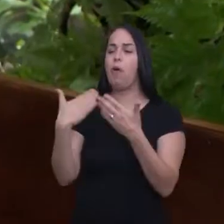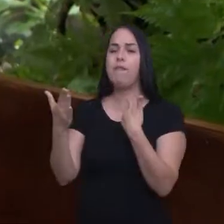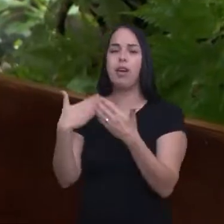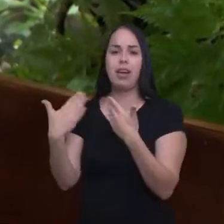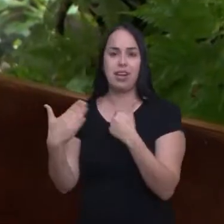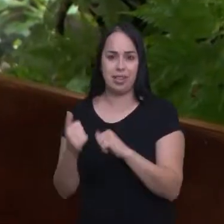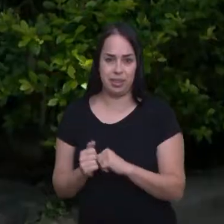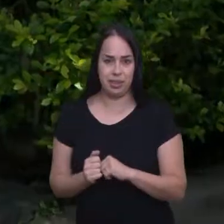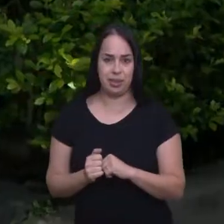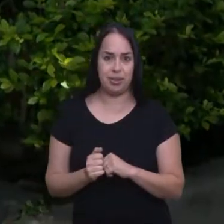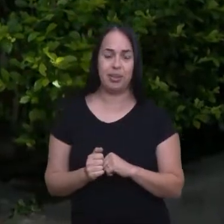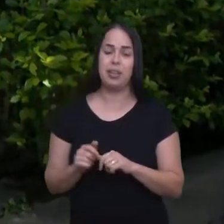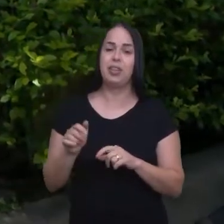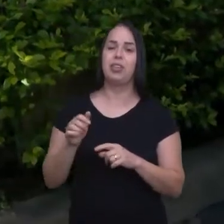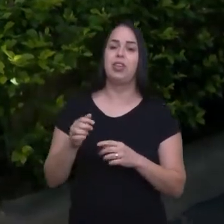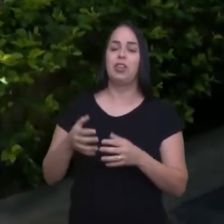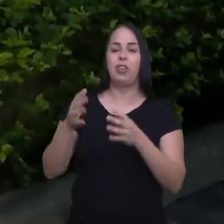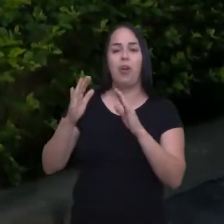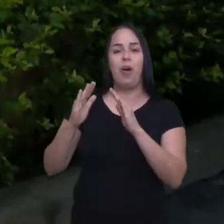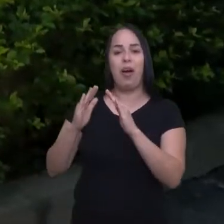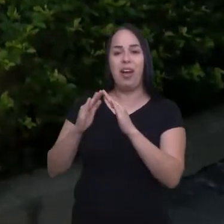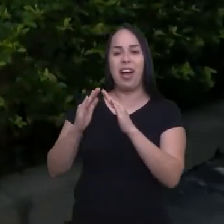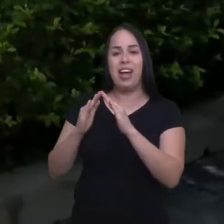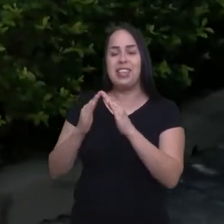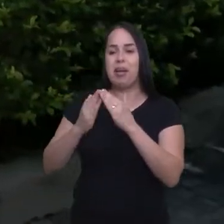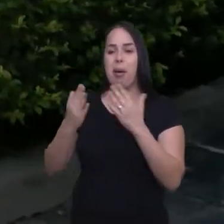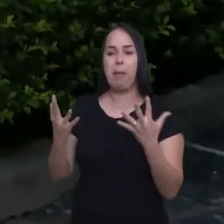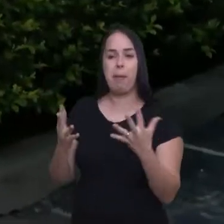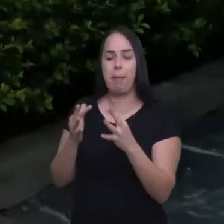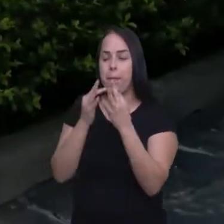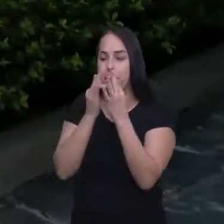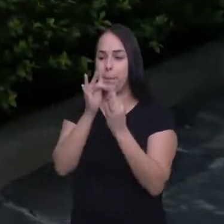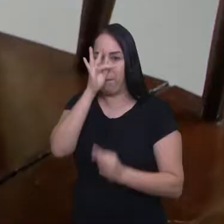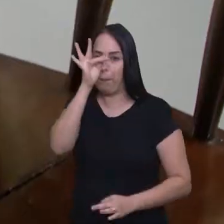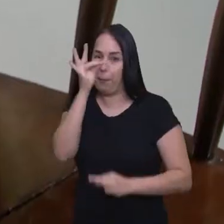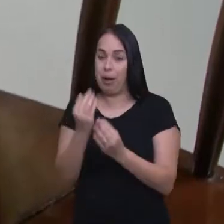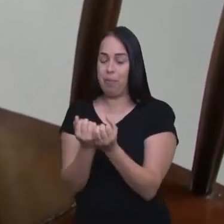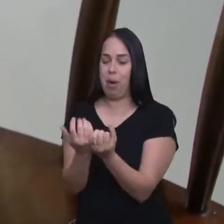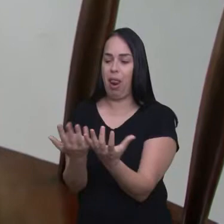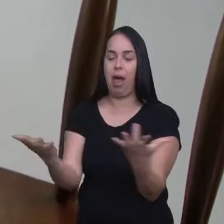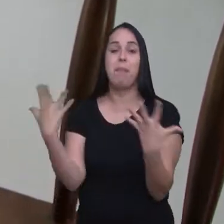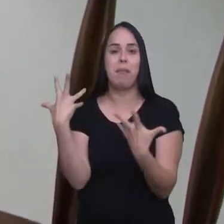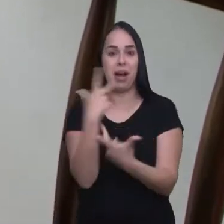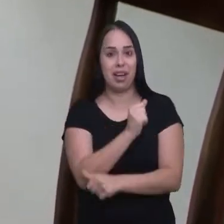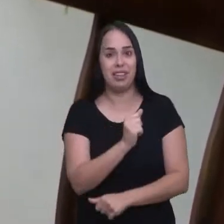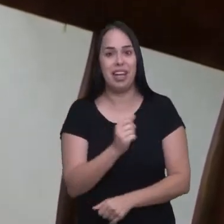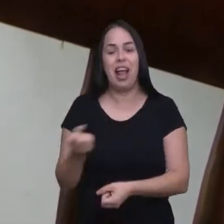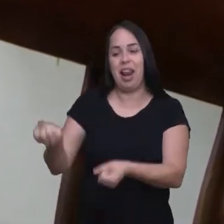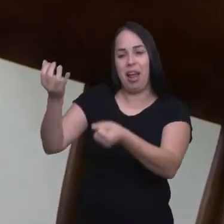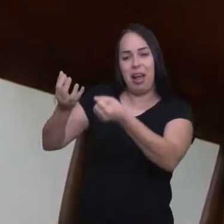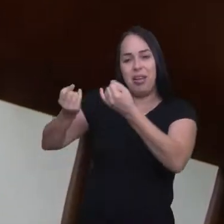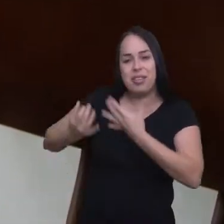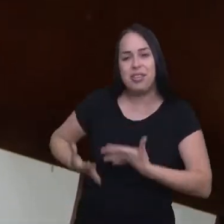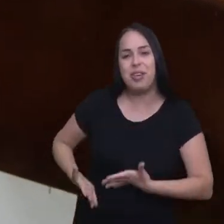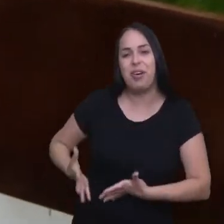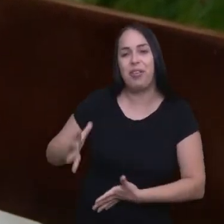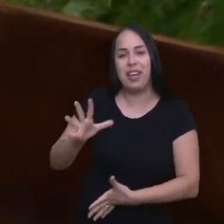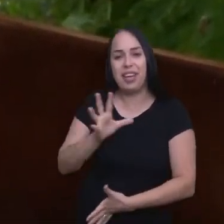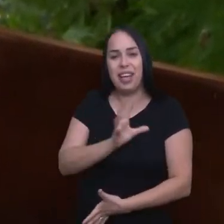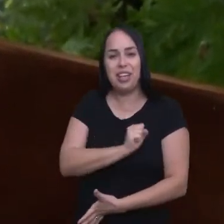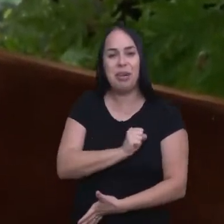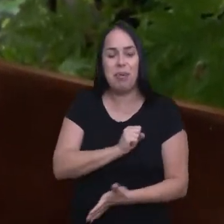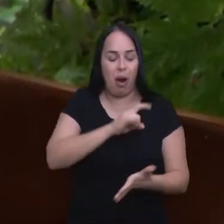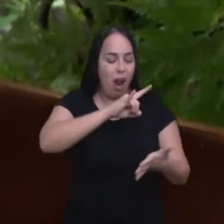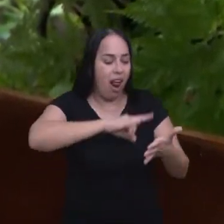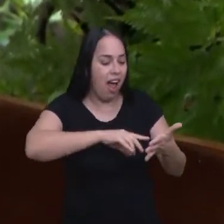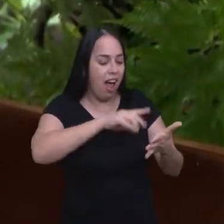Dona Marina, um espaço aconchegante com um jardim maravilhoso. E Dona Marina nos conta histórias de amor aos livros e a vocação